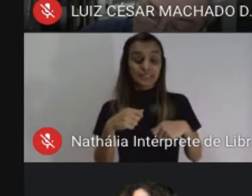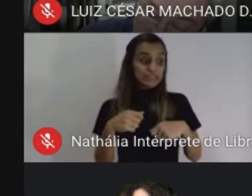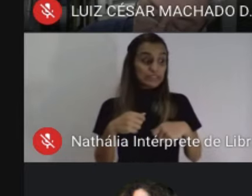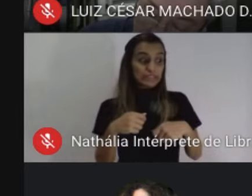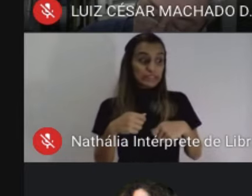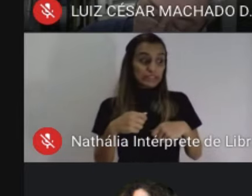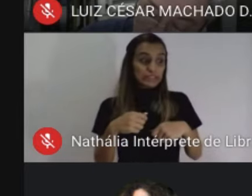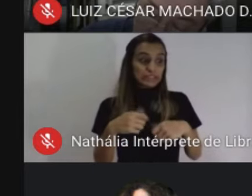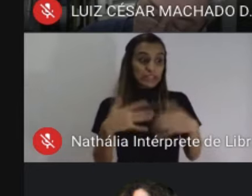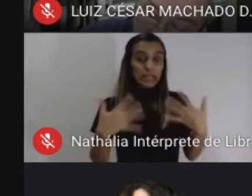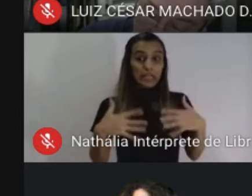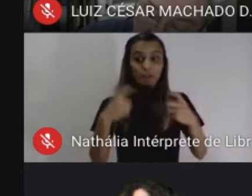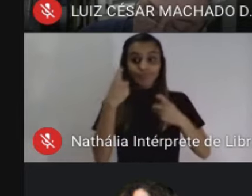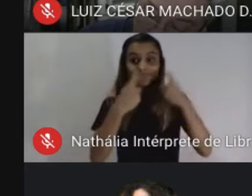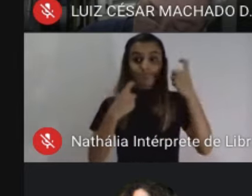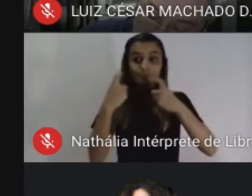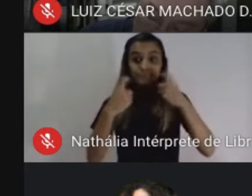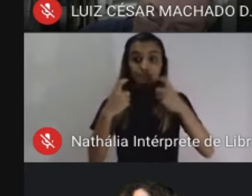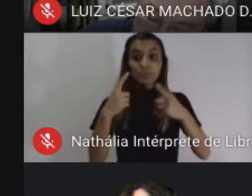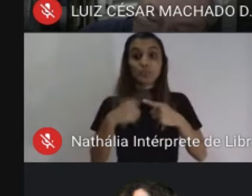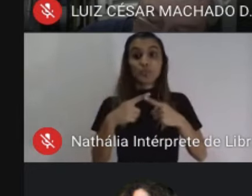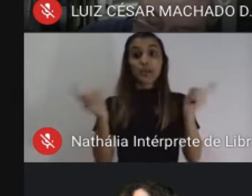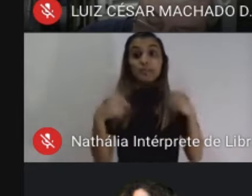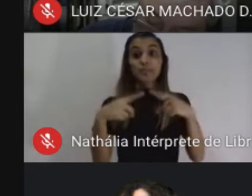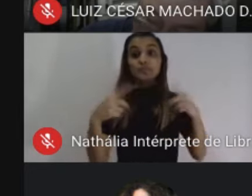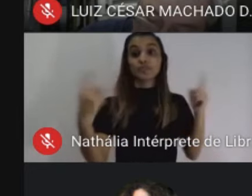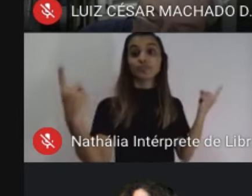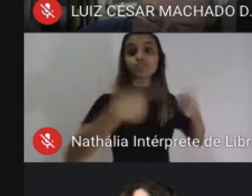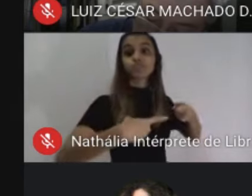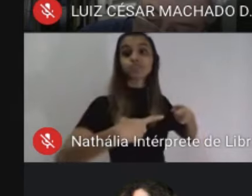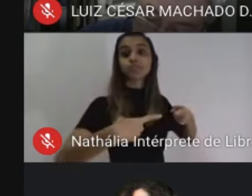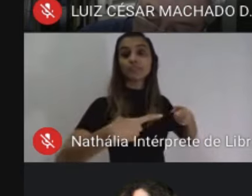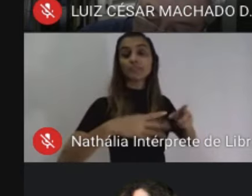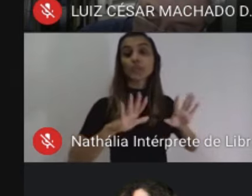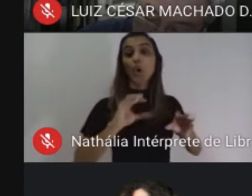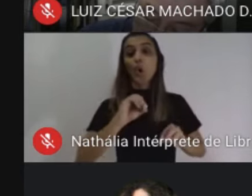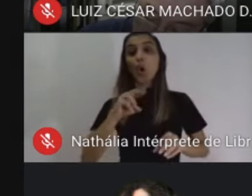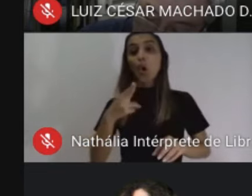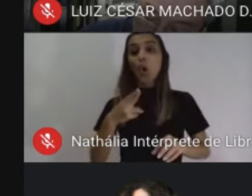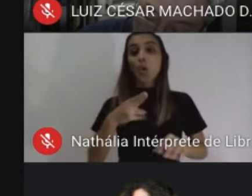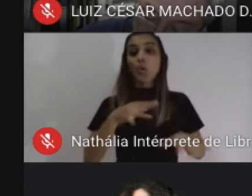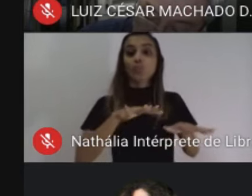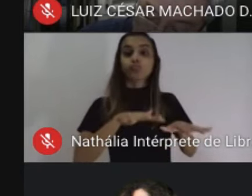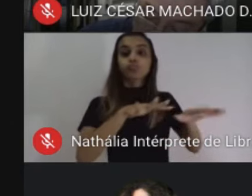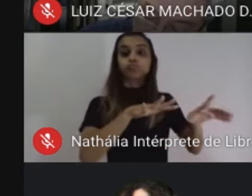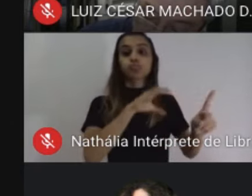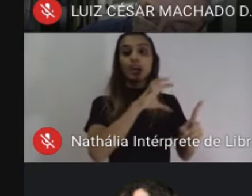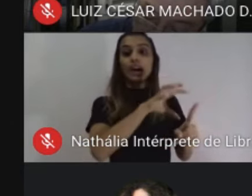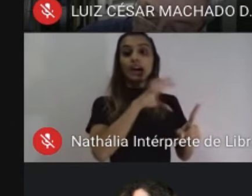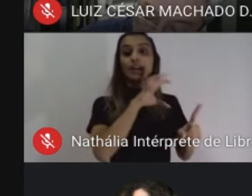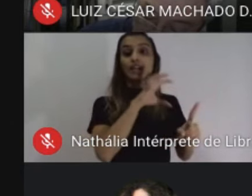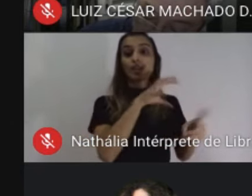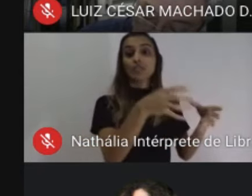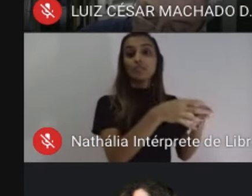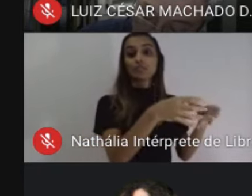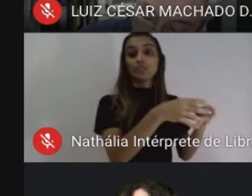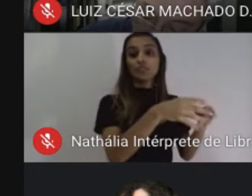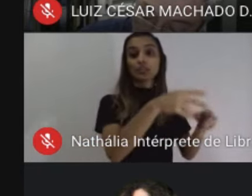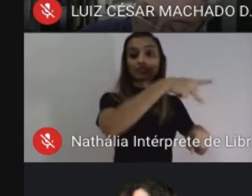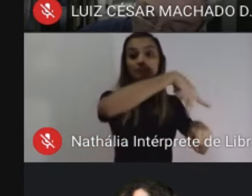então, existe a possibilidade de que a União Soviética colonize todo mundo. Tá? Então, você tinha